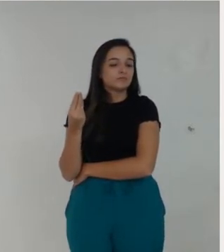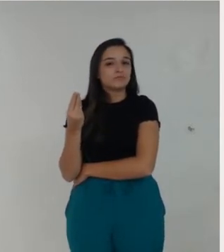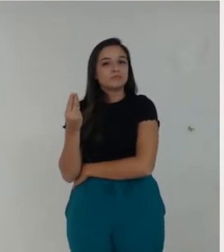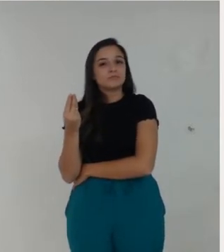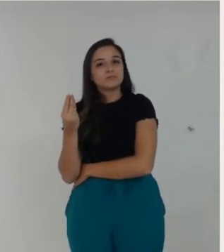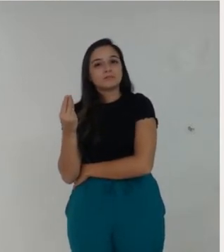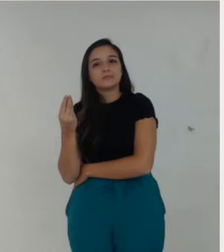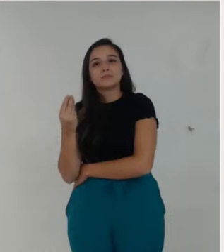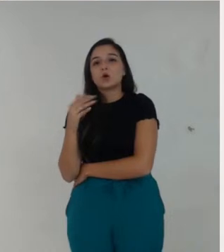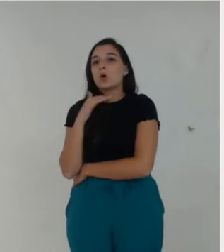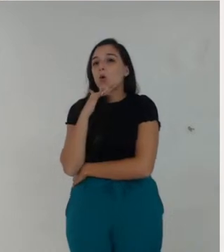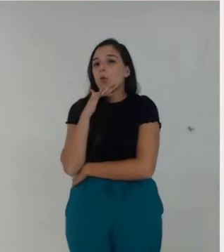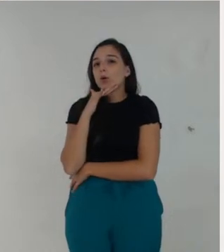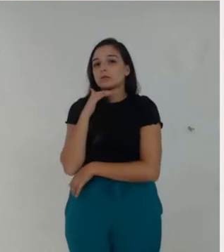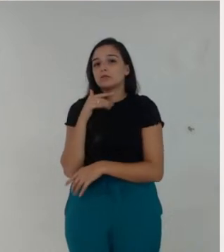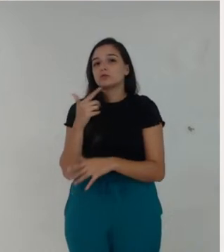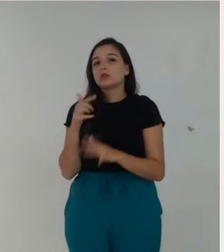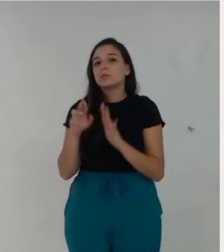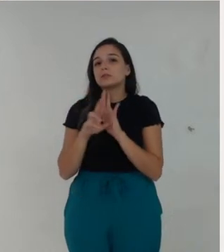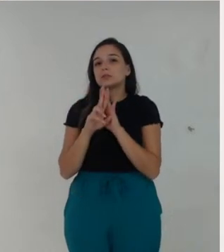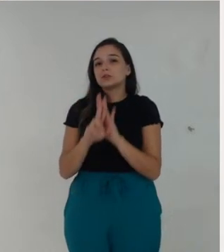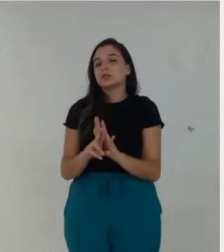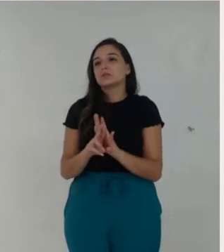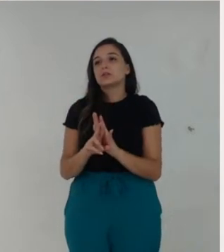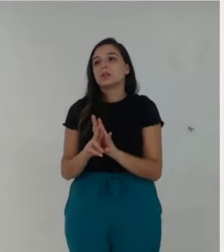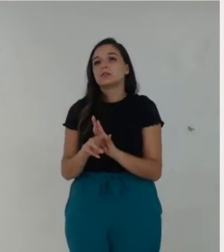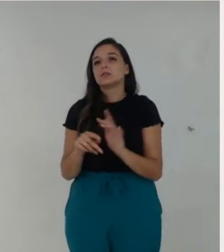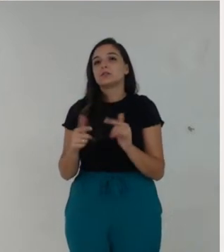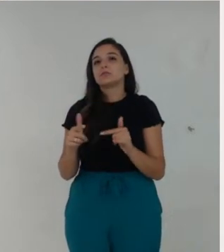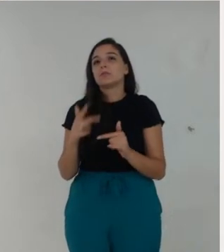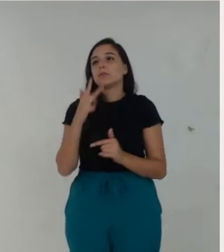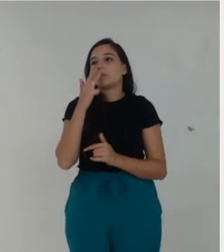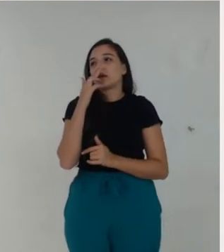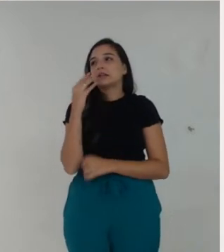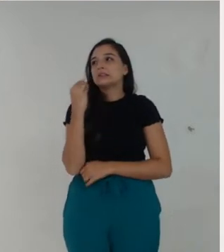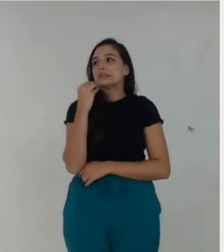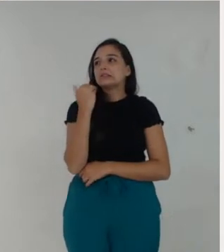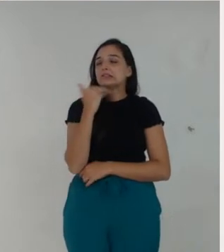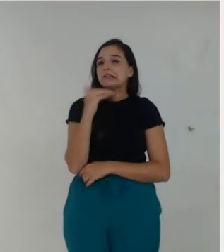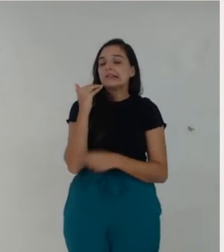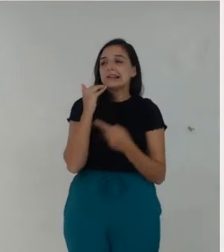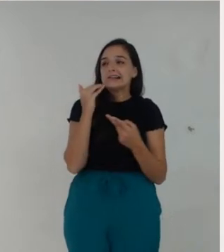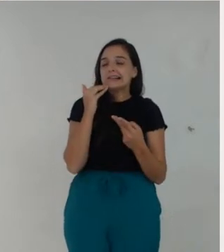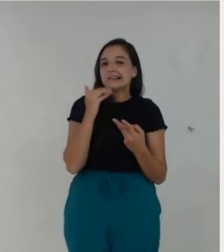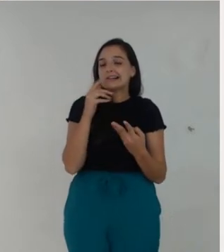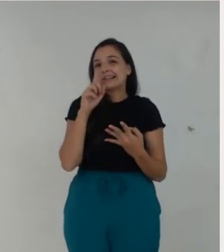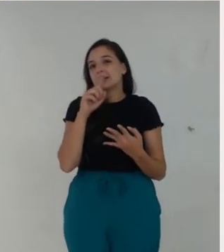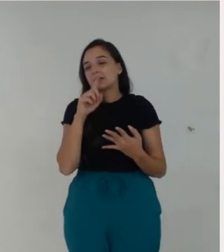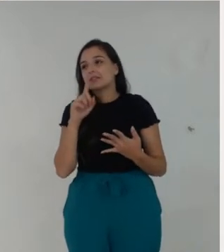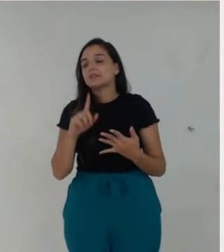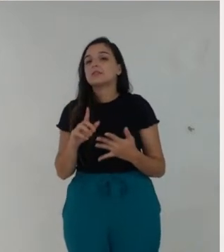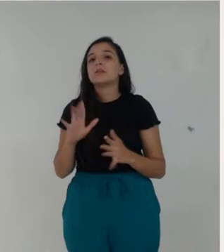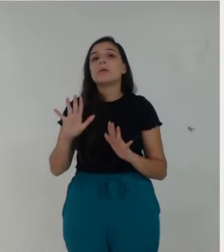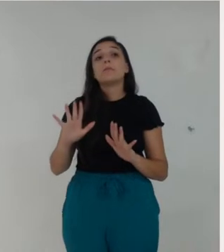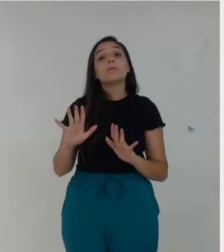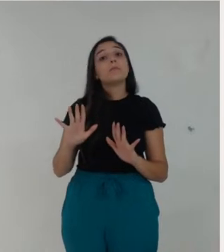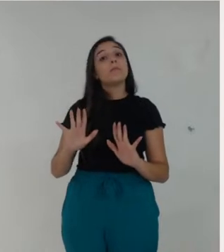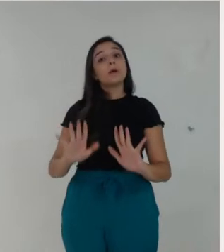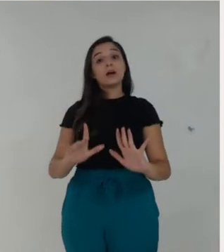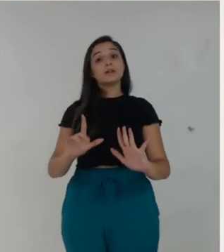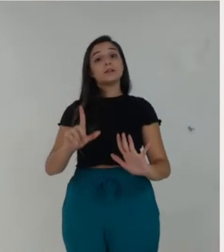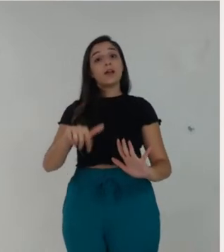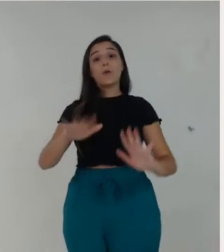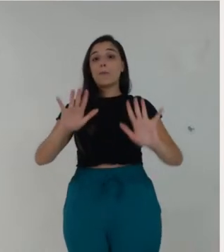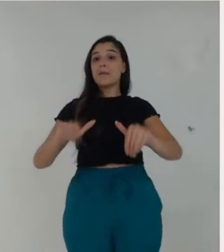de representatividade, extremamente parcial, extremamente falho, mas, ao mesmo tempo, o melhor que existia.